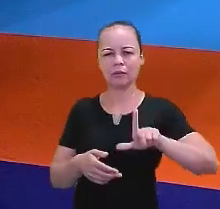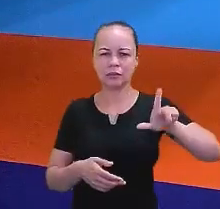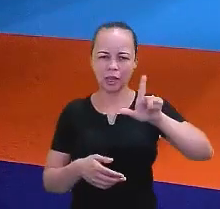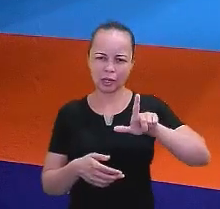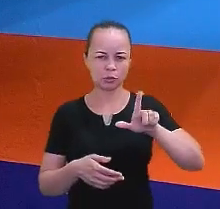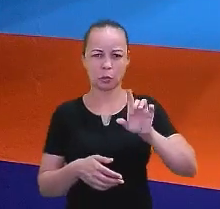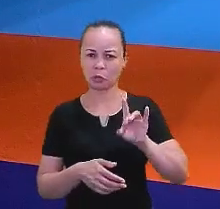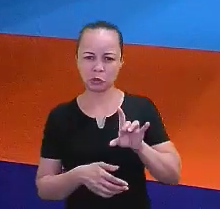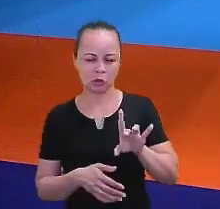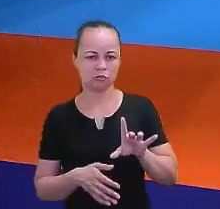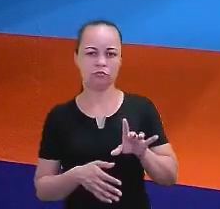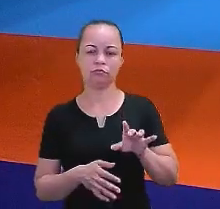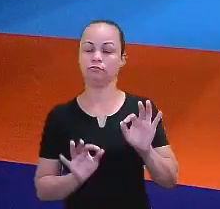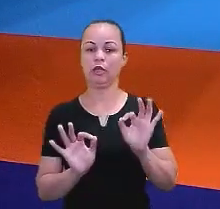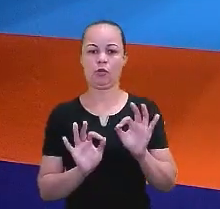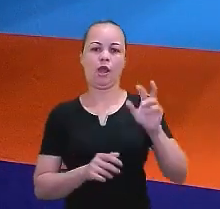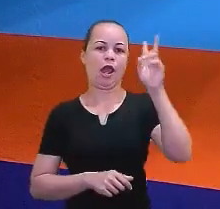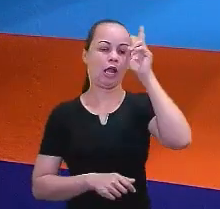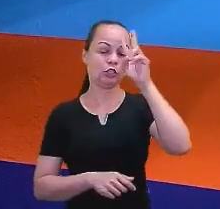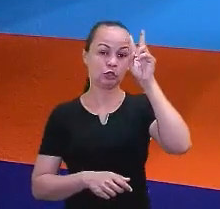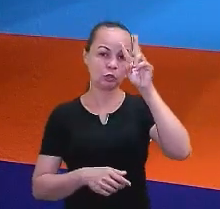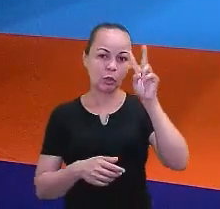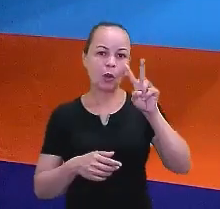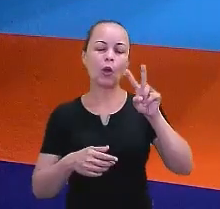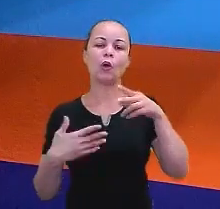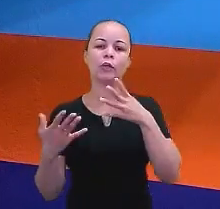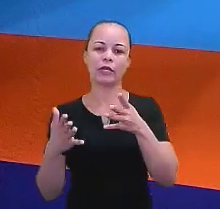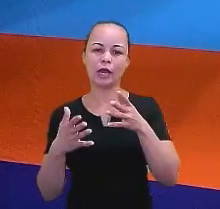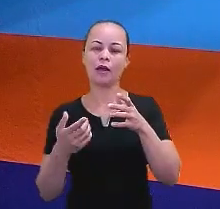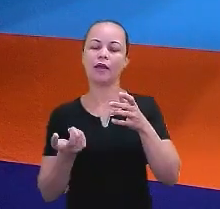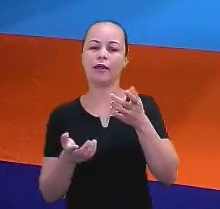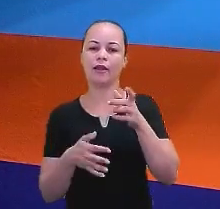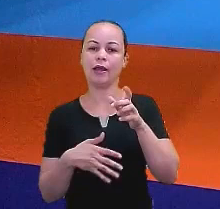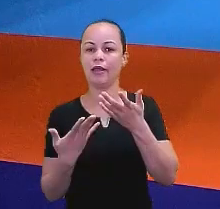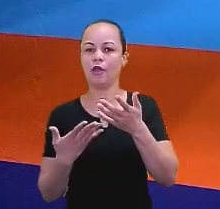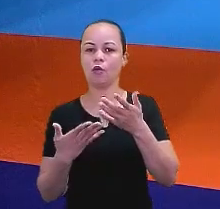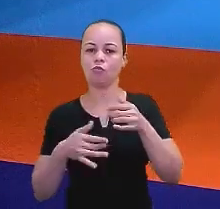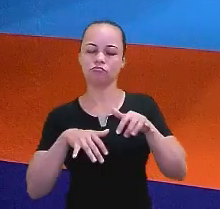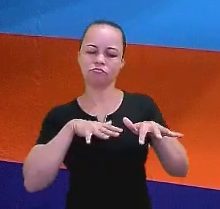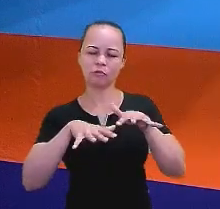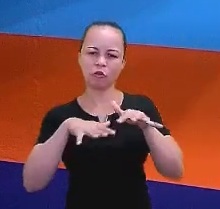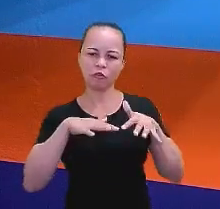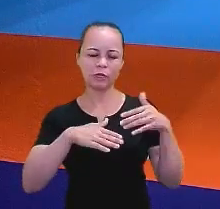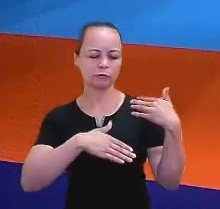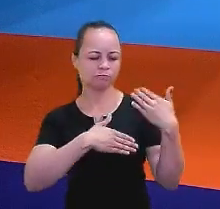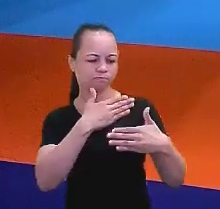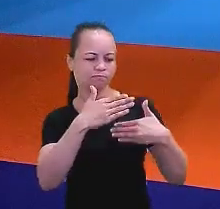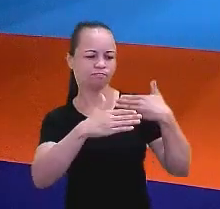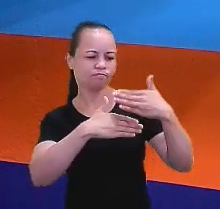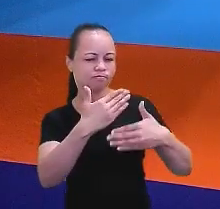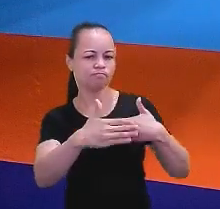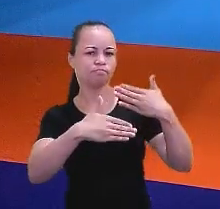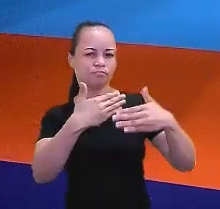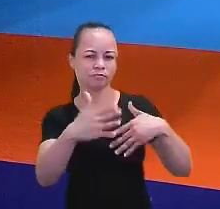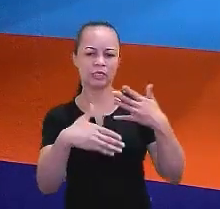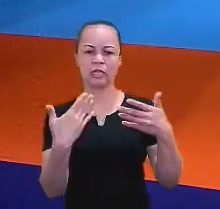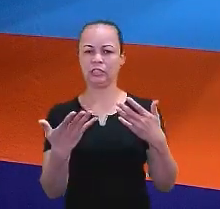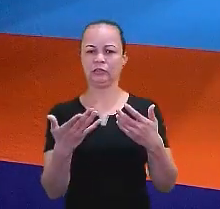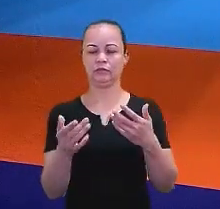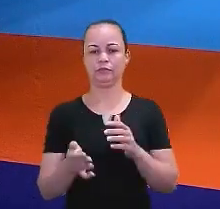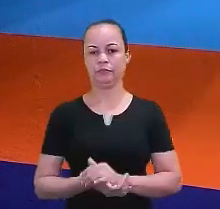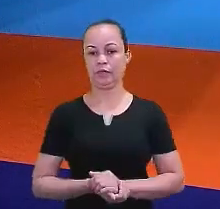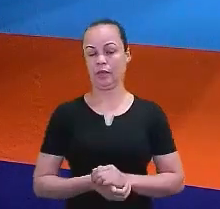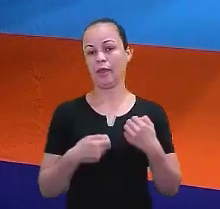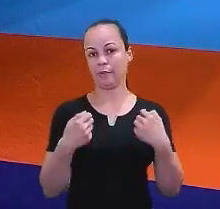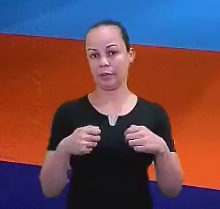A história ela é um movimento, ela é assim, cíclica. Ela não acontece de forma linear. A gente